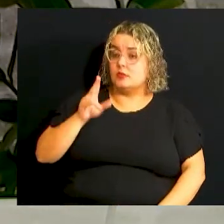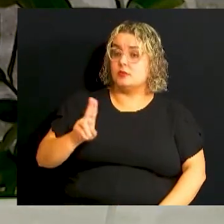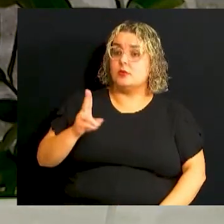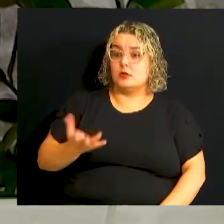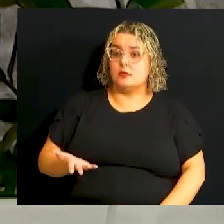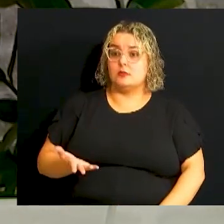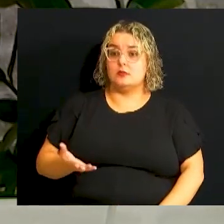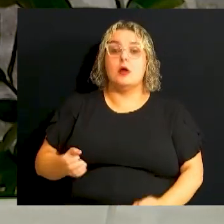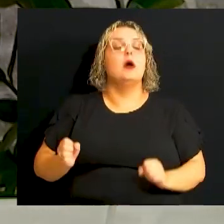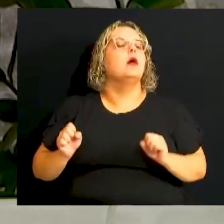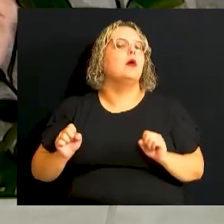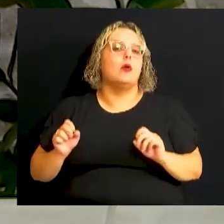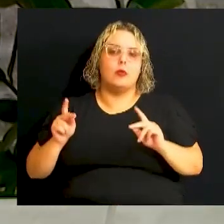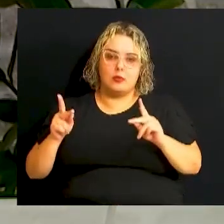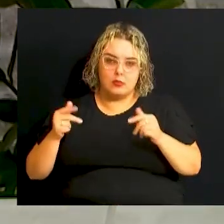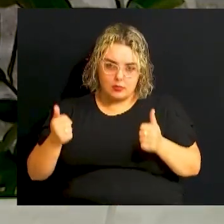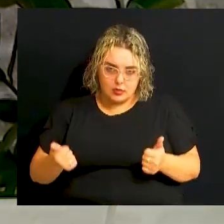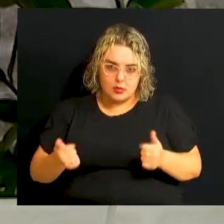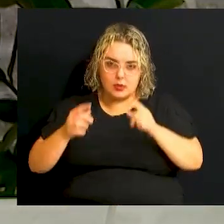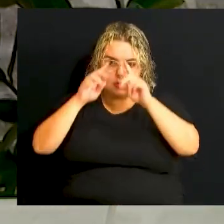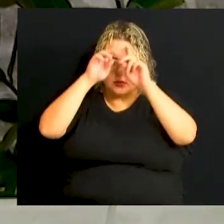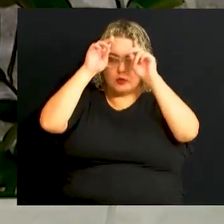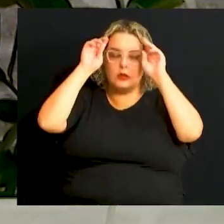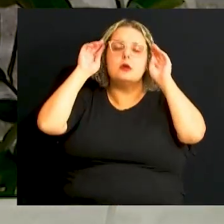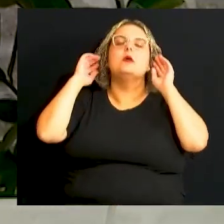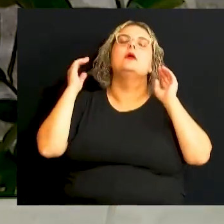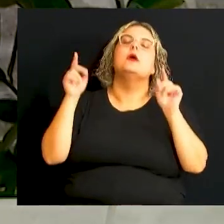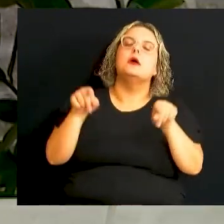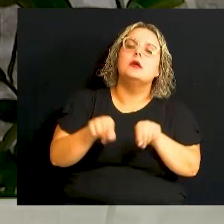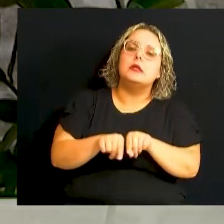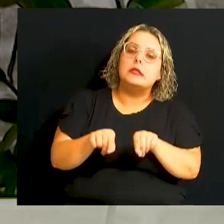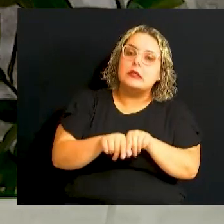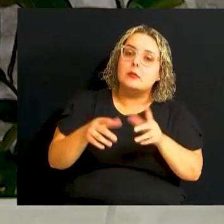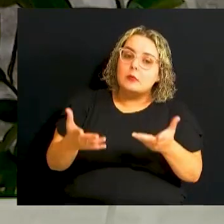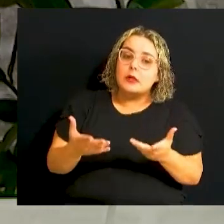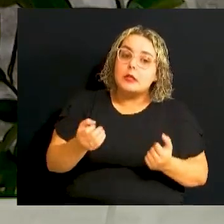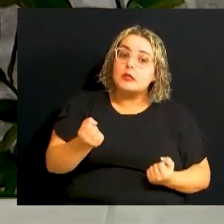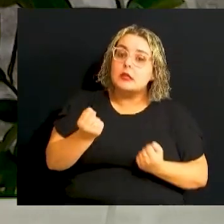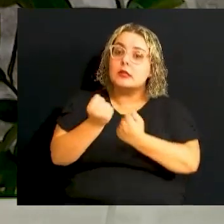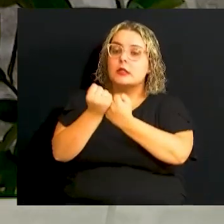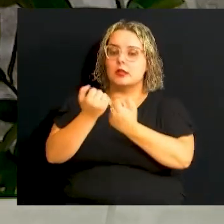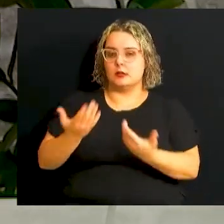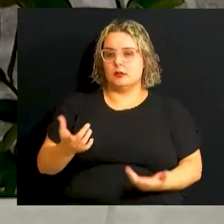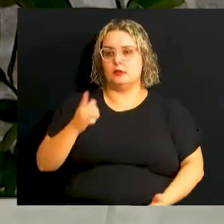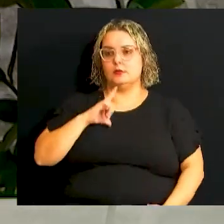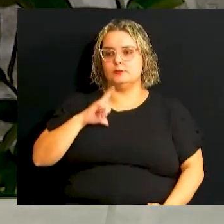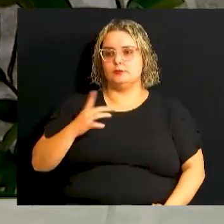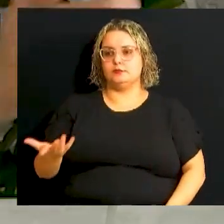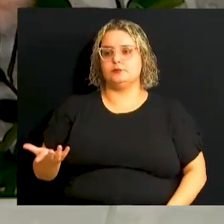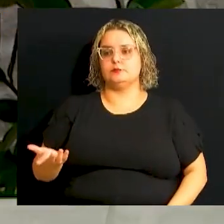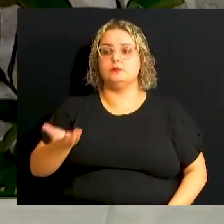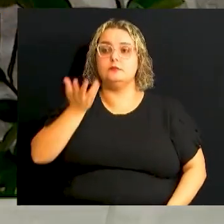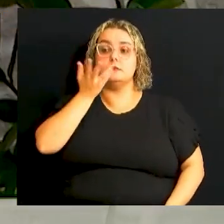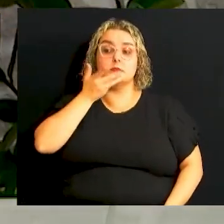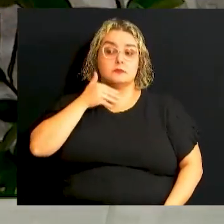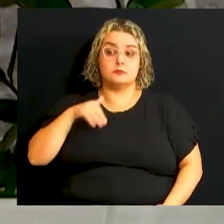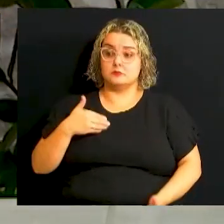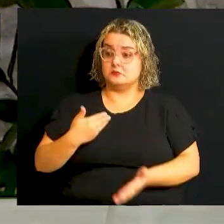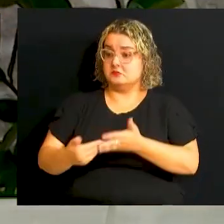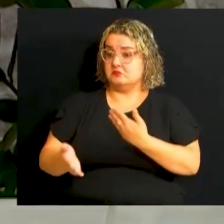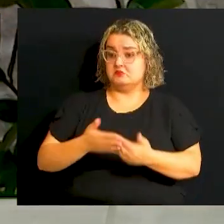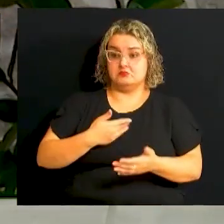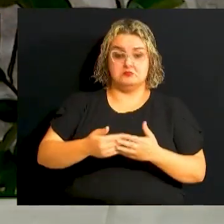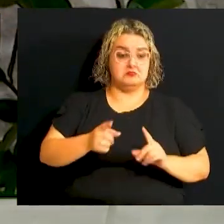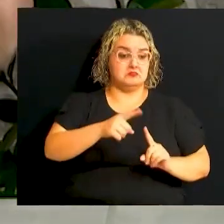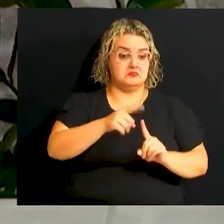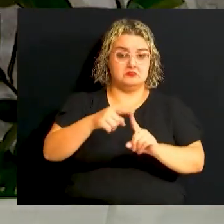vai usar a tela. Então, nesse caso, você também dá um suporte, porque senão a criança ela pode